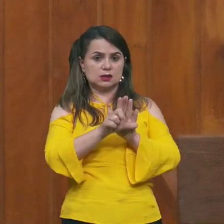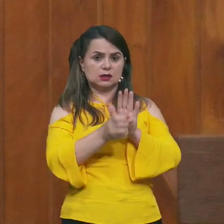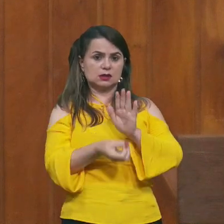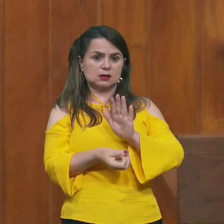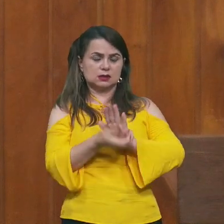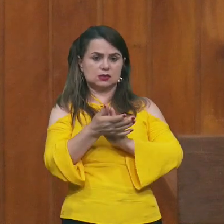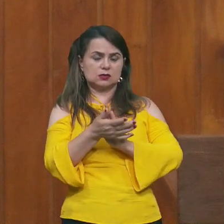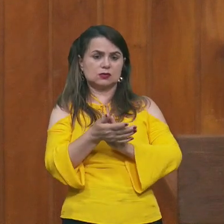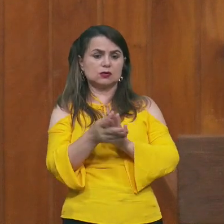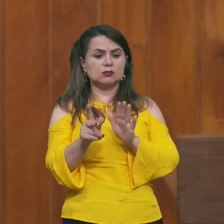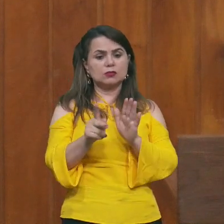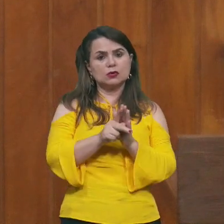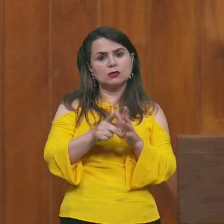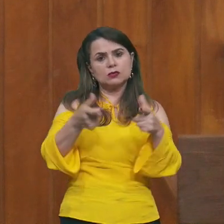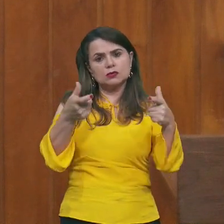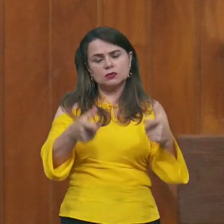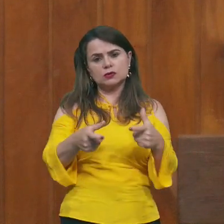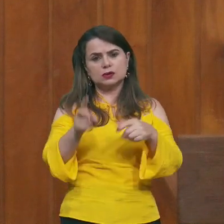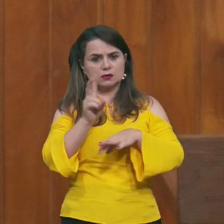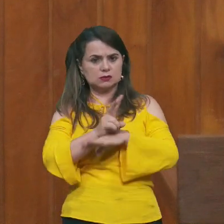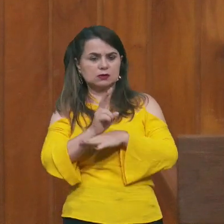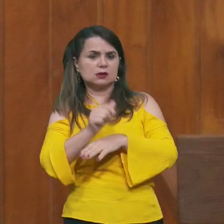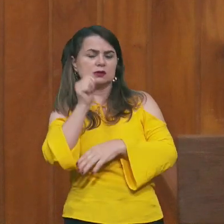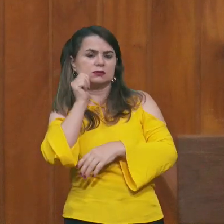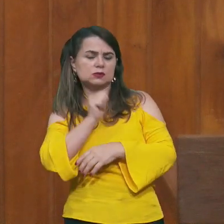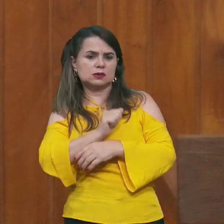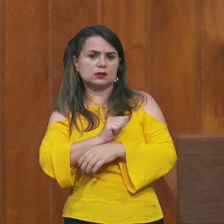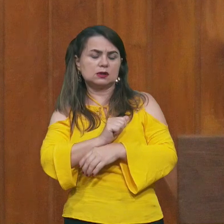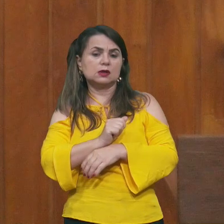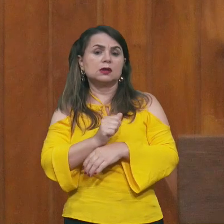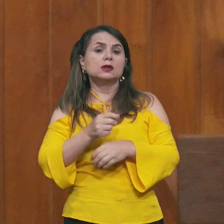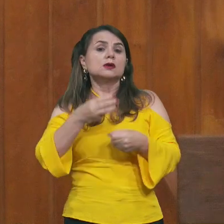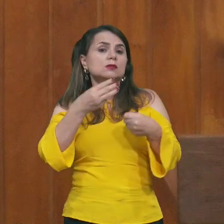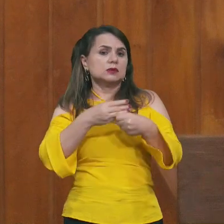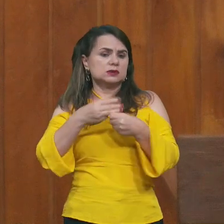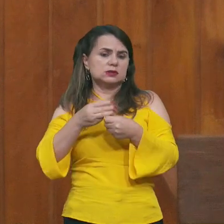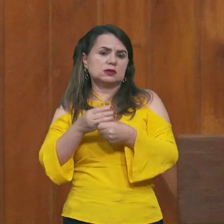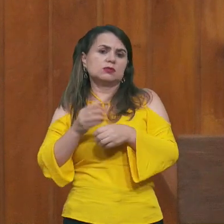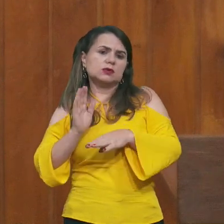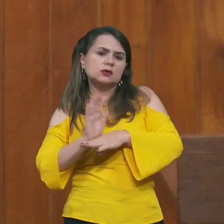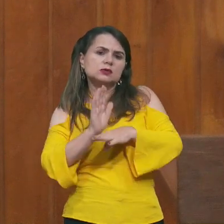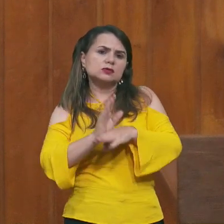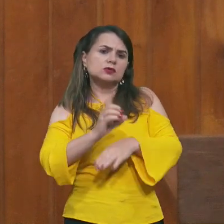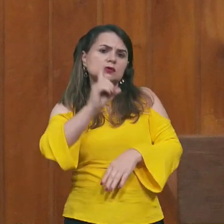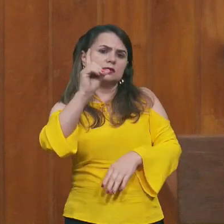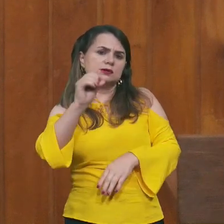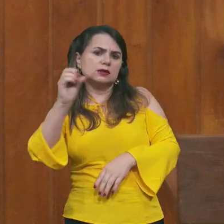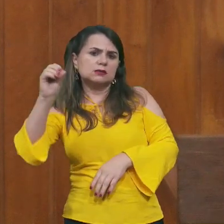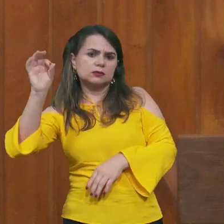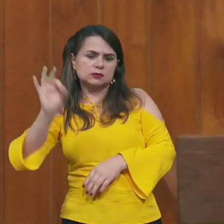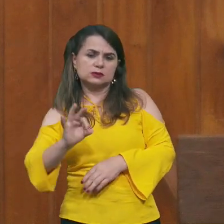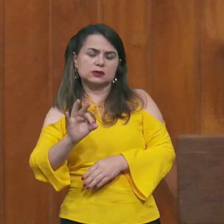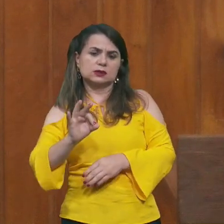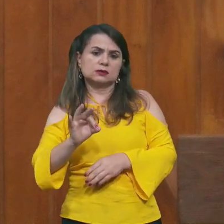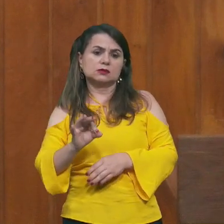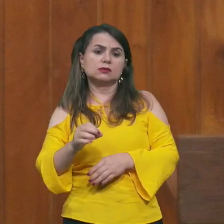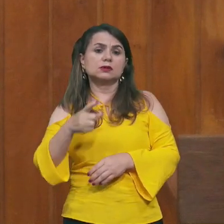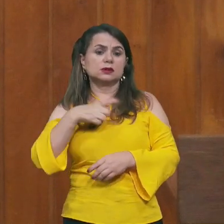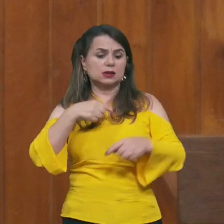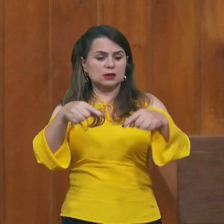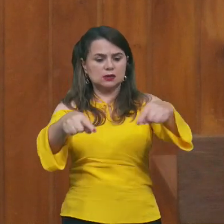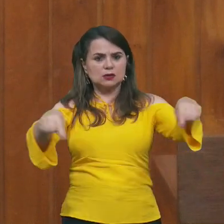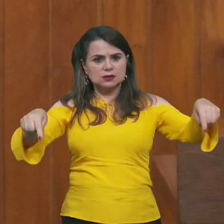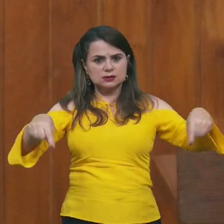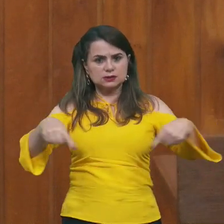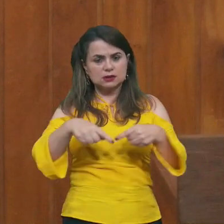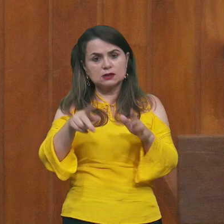Centro de Referência da Mulher, 100% custeado pelo município, e que conta com uma excelente estrutura para atendimento das mulheres